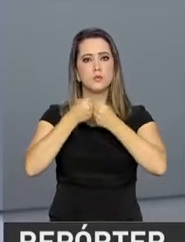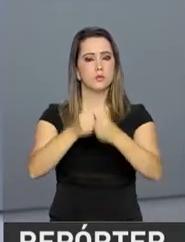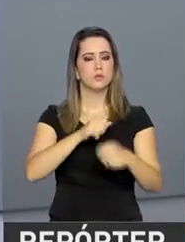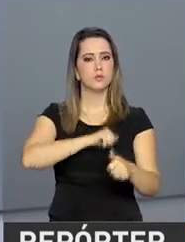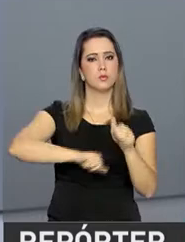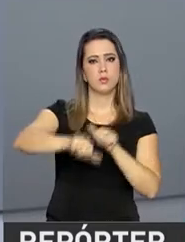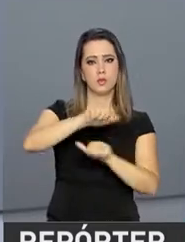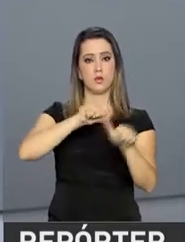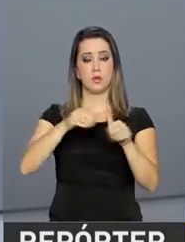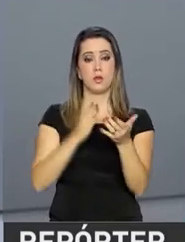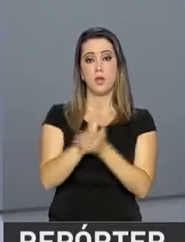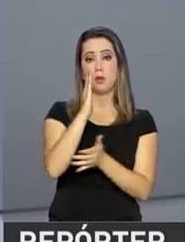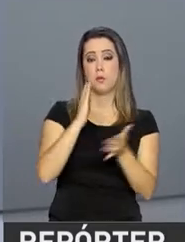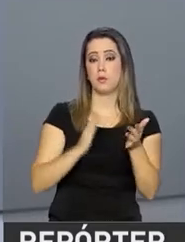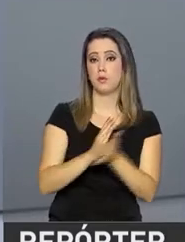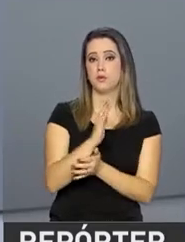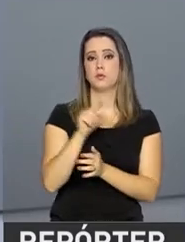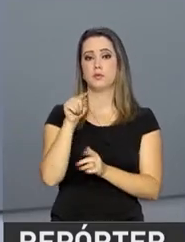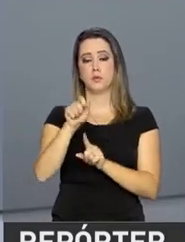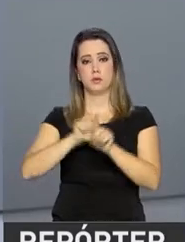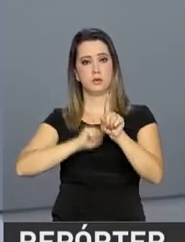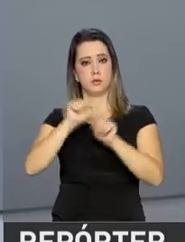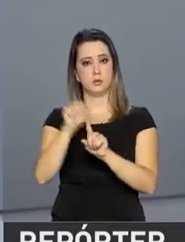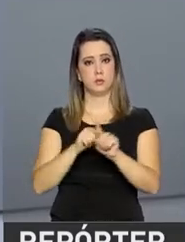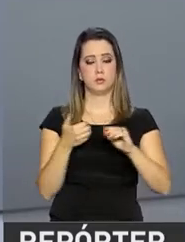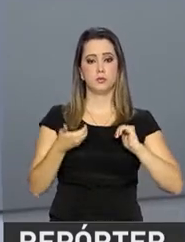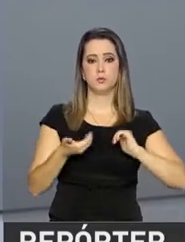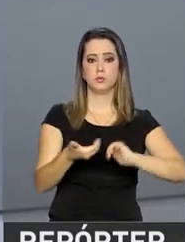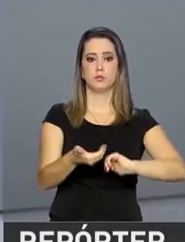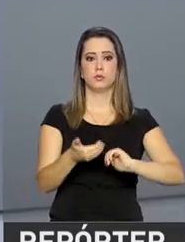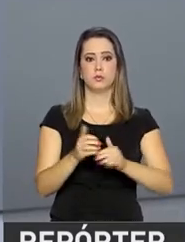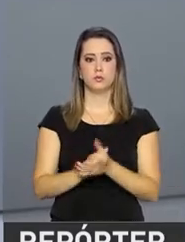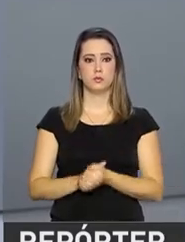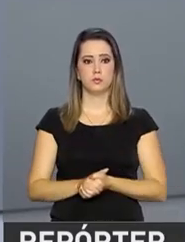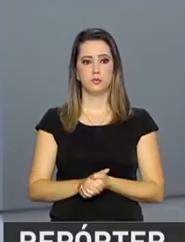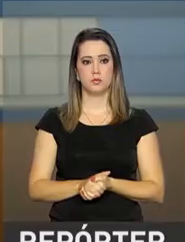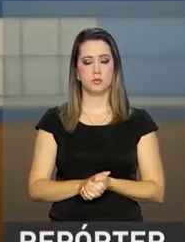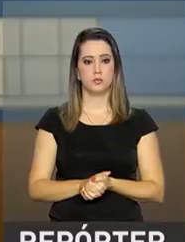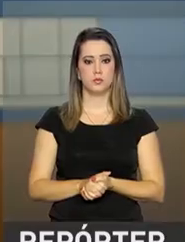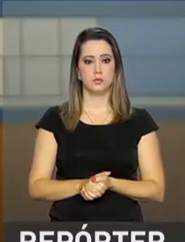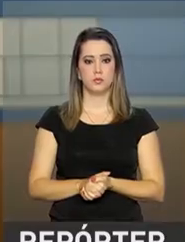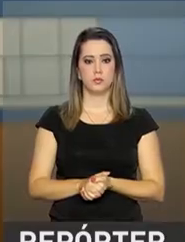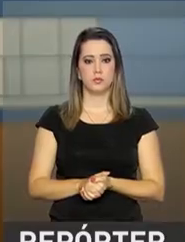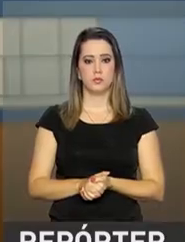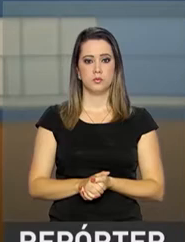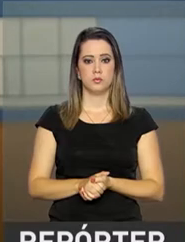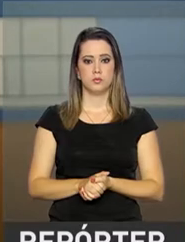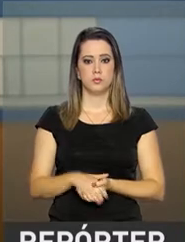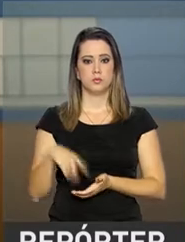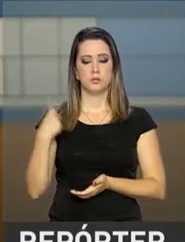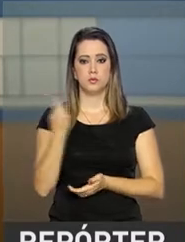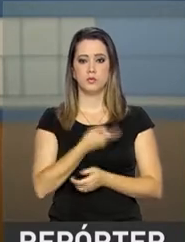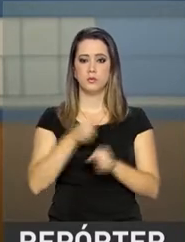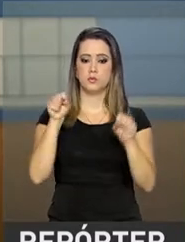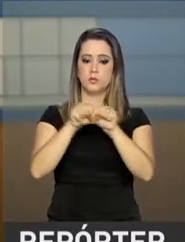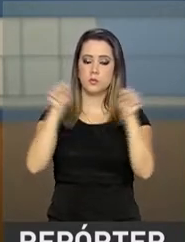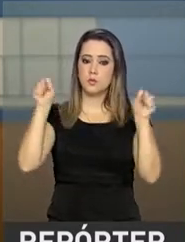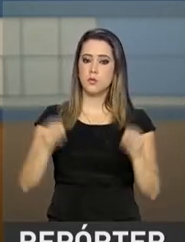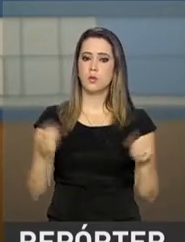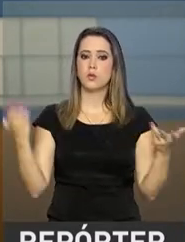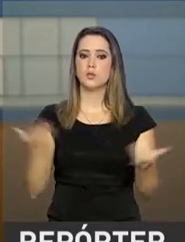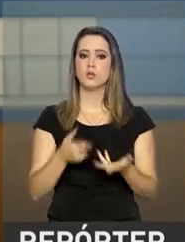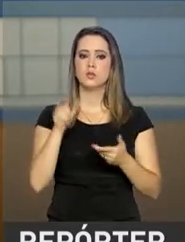mudanças sejam aprovadas ainda neste mesmo congresso nacional o nosso sistema hoje está